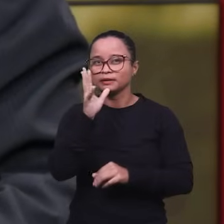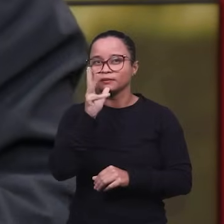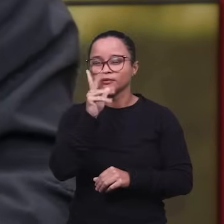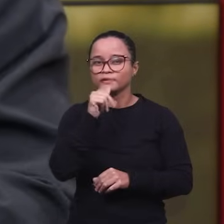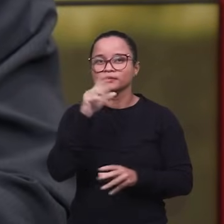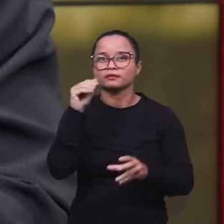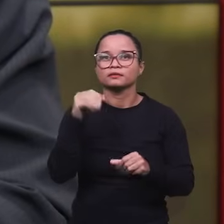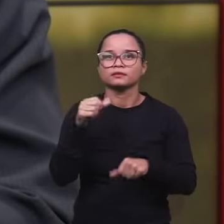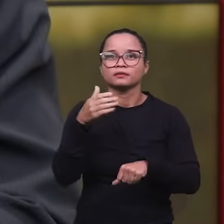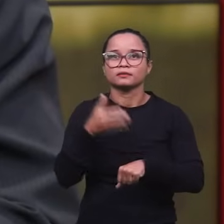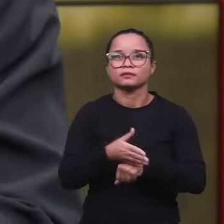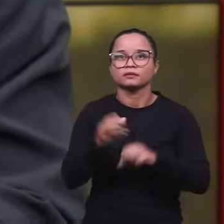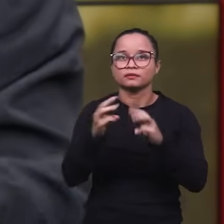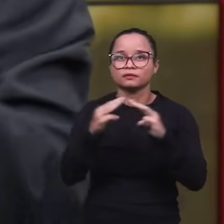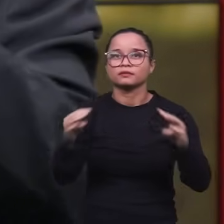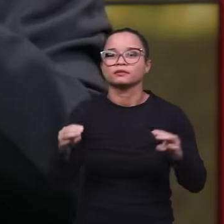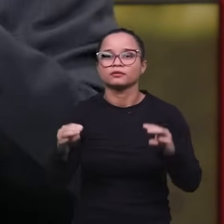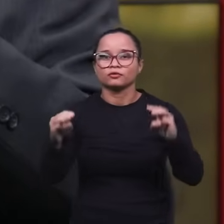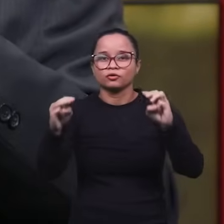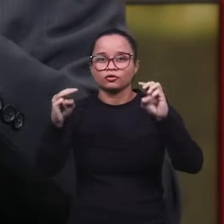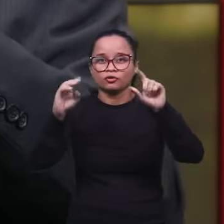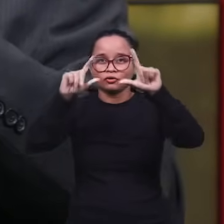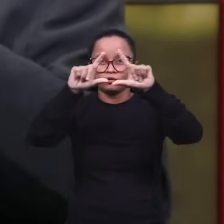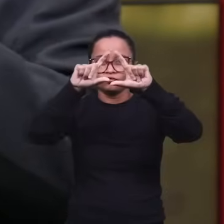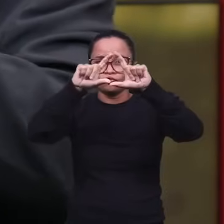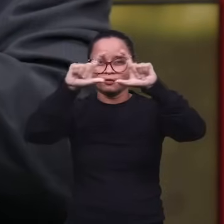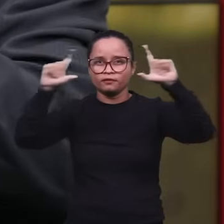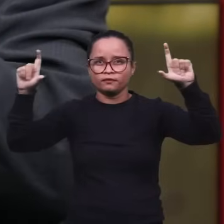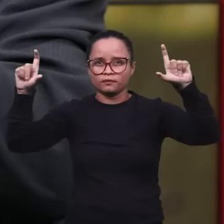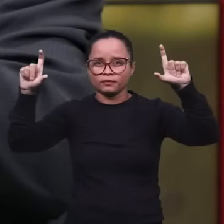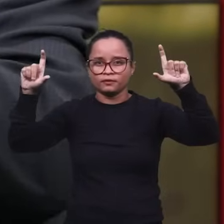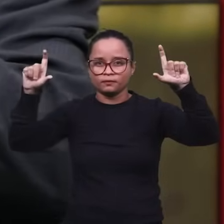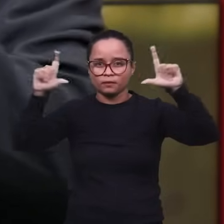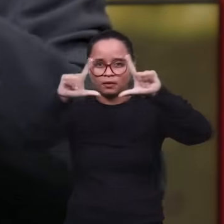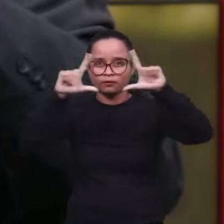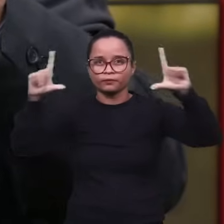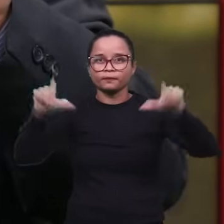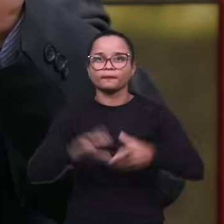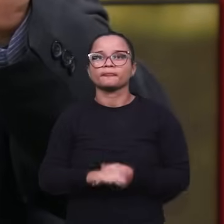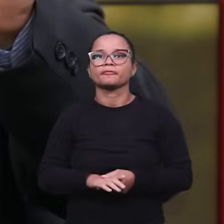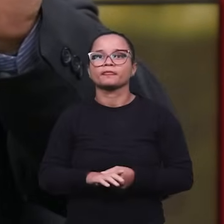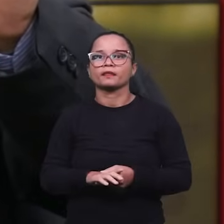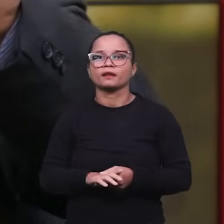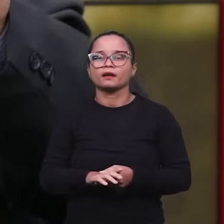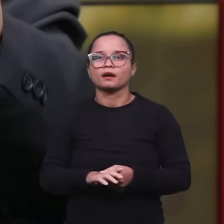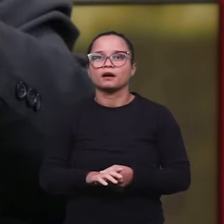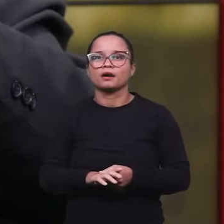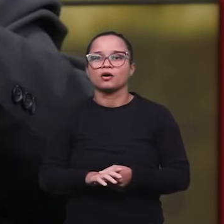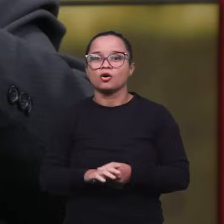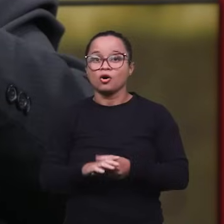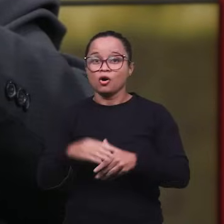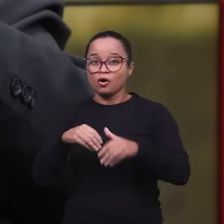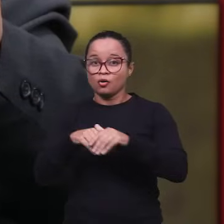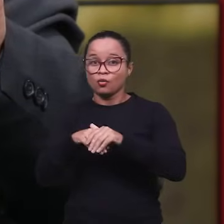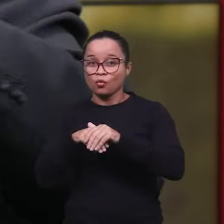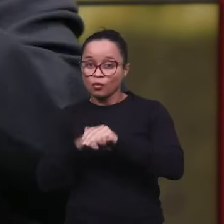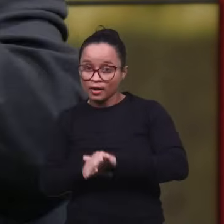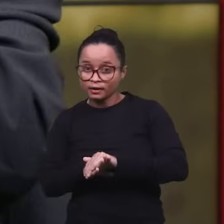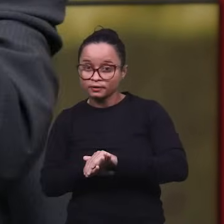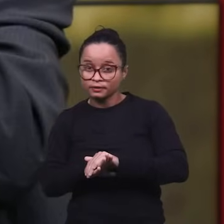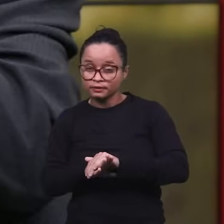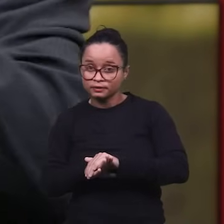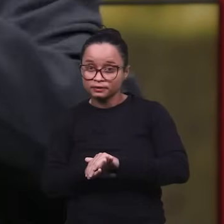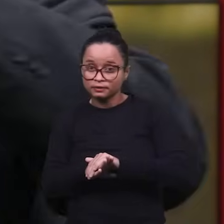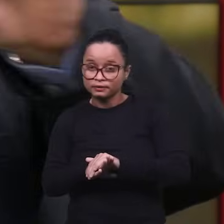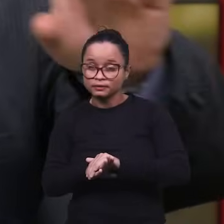que nós entramos ali no Manaim a primeira vez, tinha uma faixa, que por muitos anos ficou na Manaim, guarda o teu pé quando entrares na casa de Deus. Eu lembro